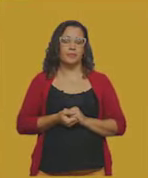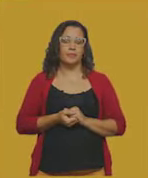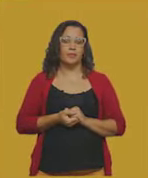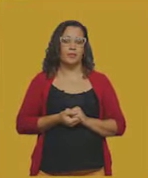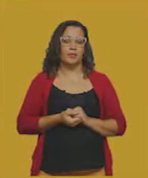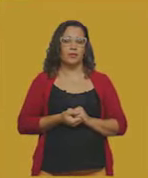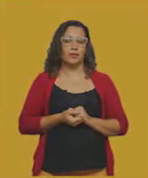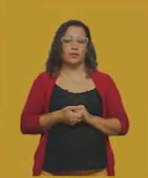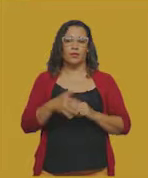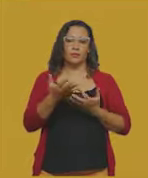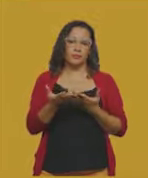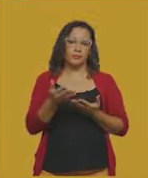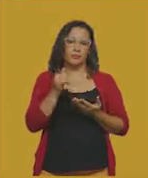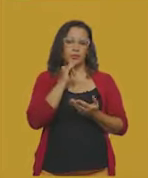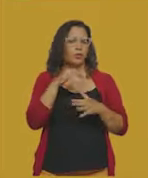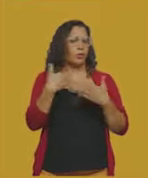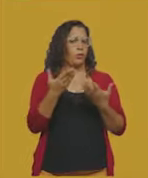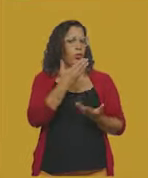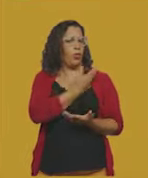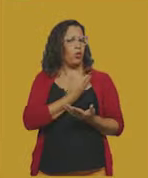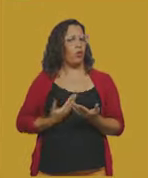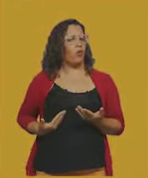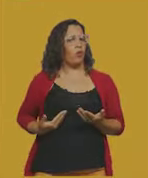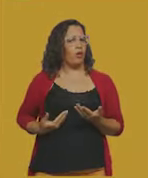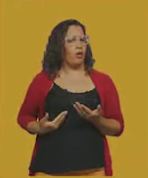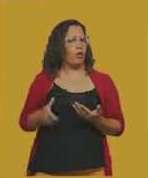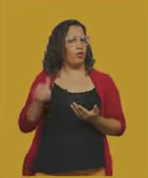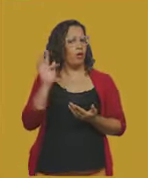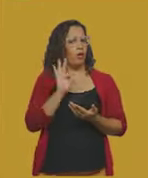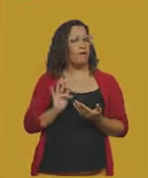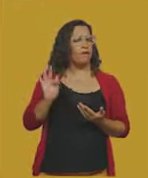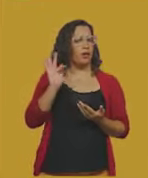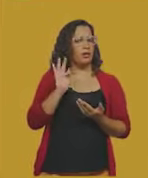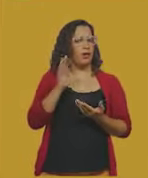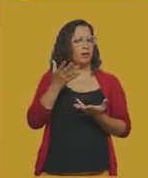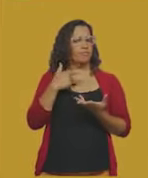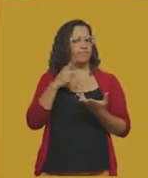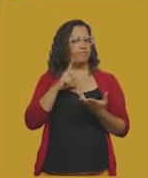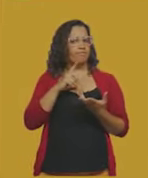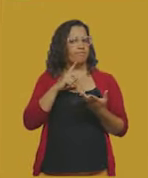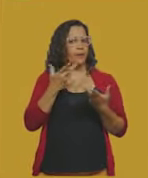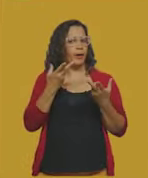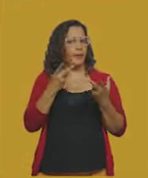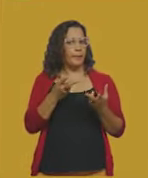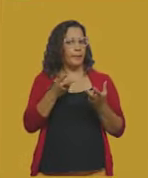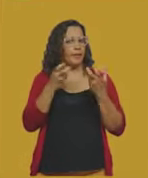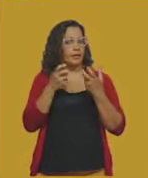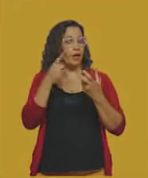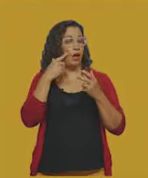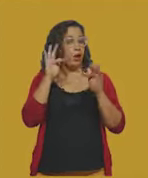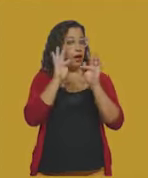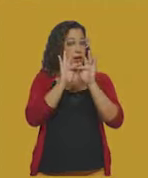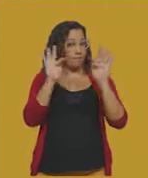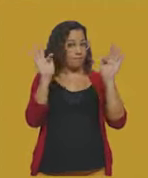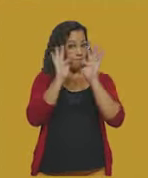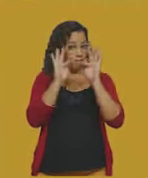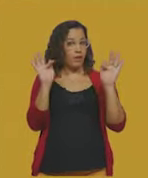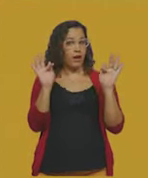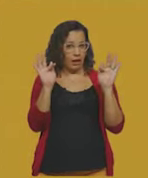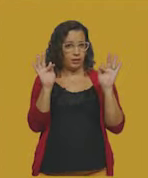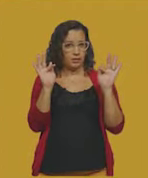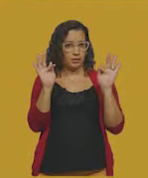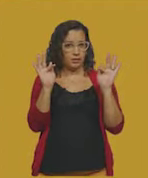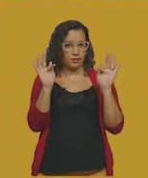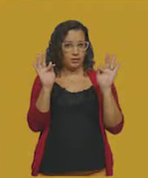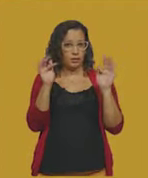ação. Portanto, o governo federal, perceba que esta frase, este trecho que